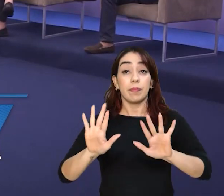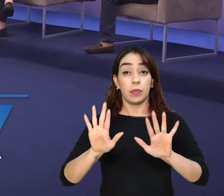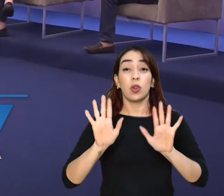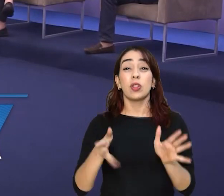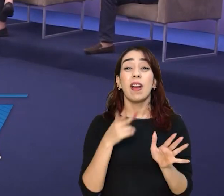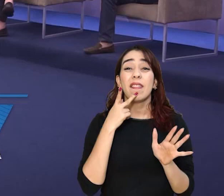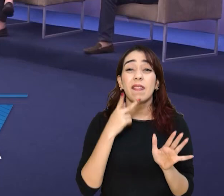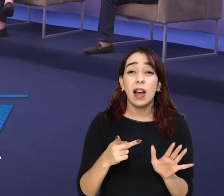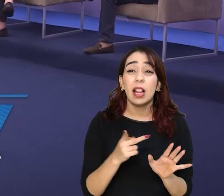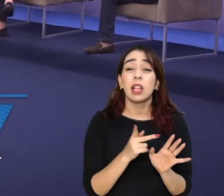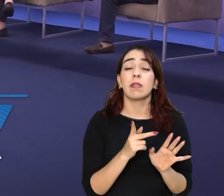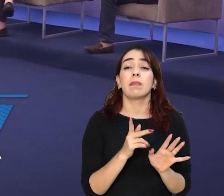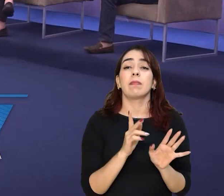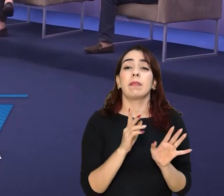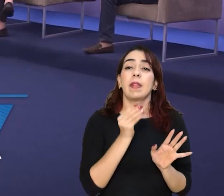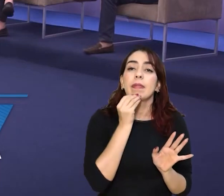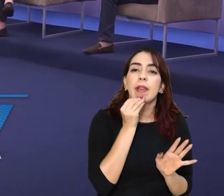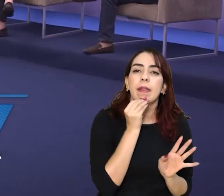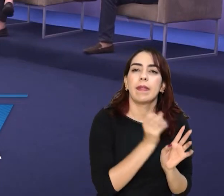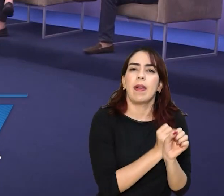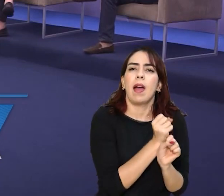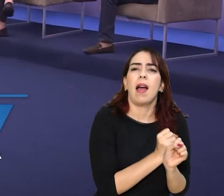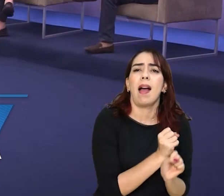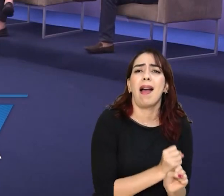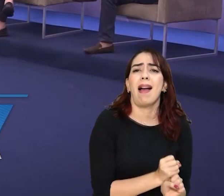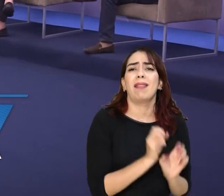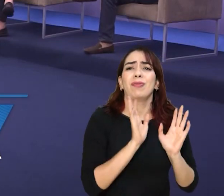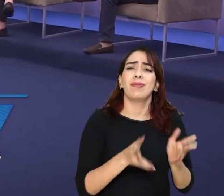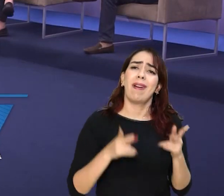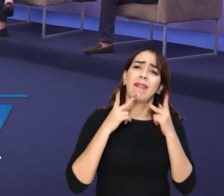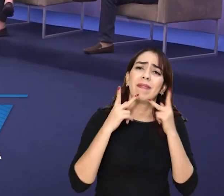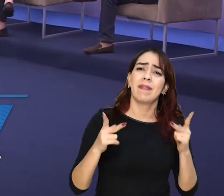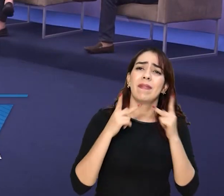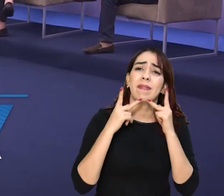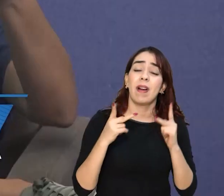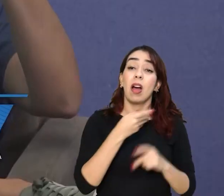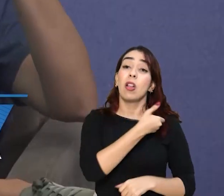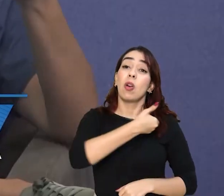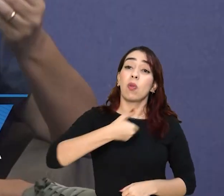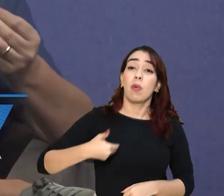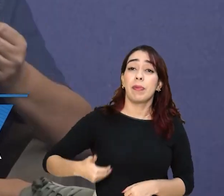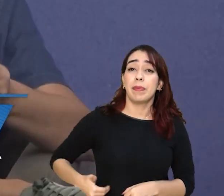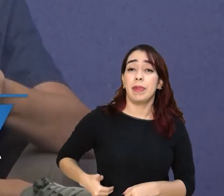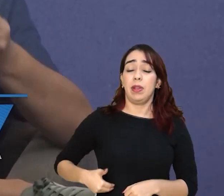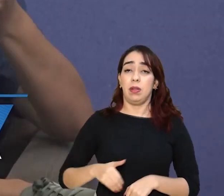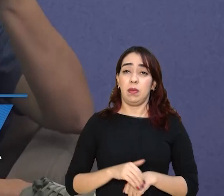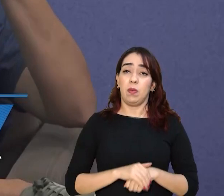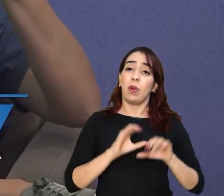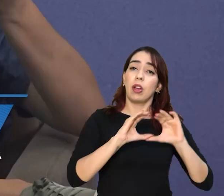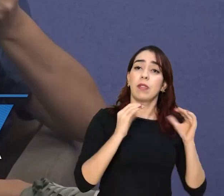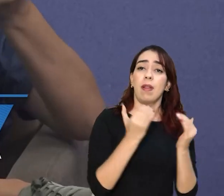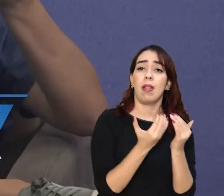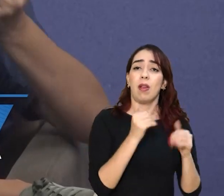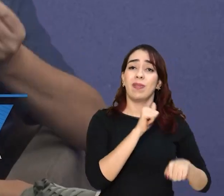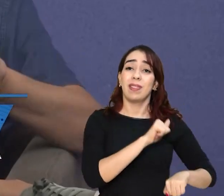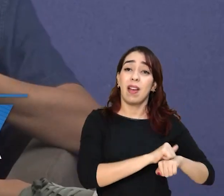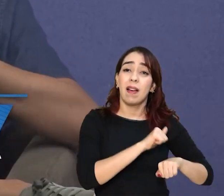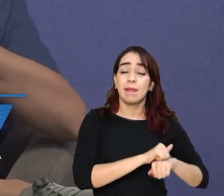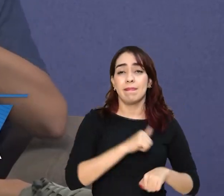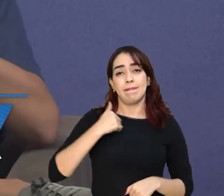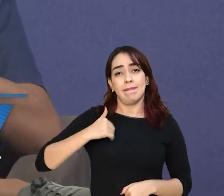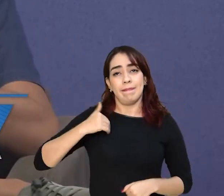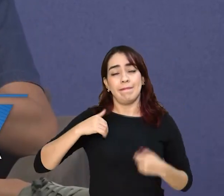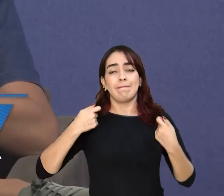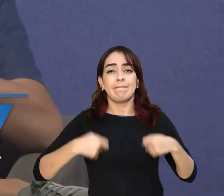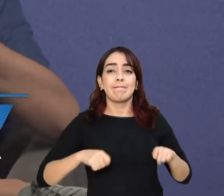anos, do Fortaleza, do Ceará, do Castelão, do governo, sentarem à mesa e olharem